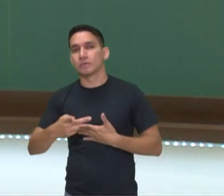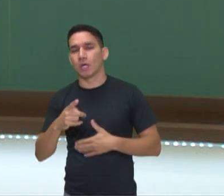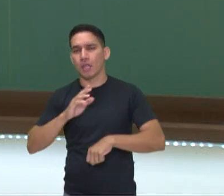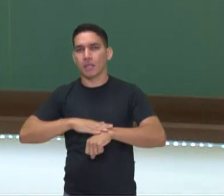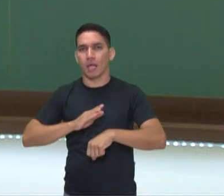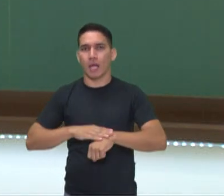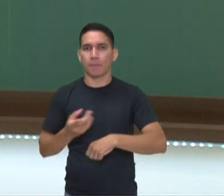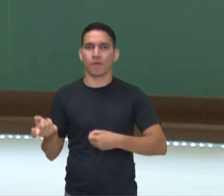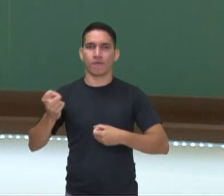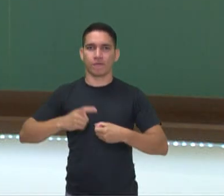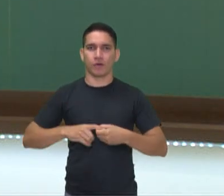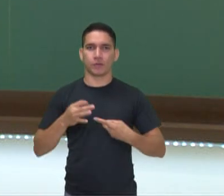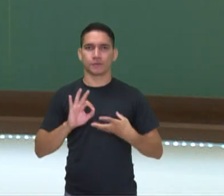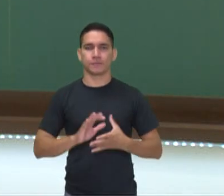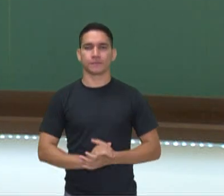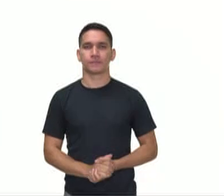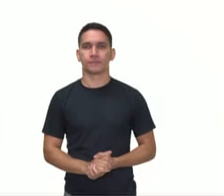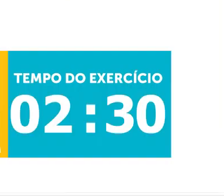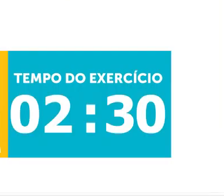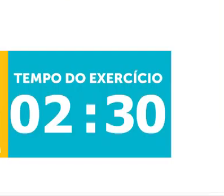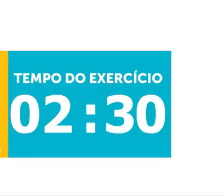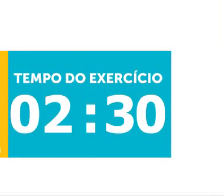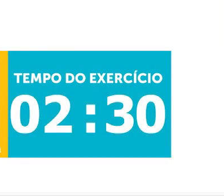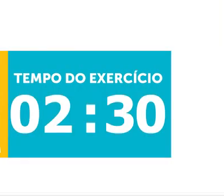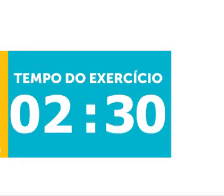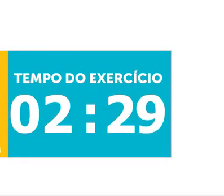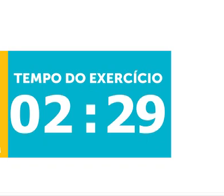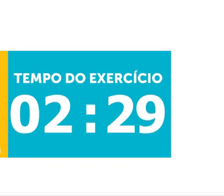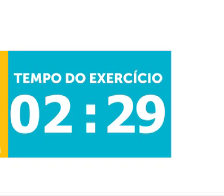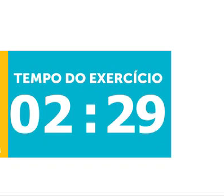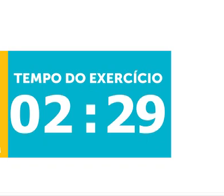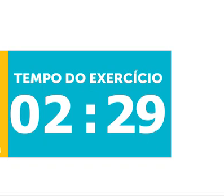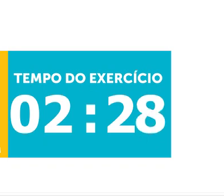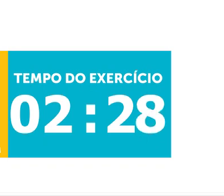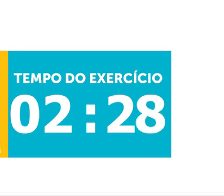na tela e eu estou esperando você.